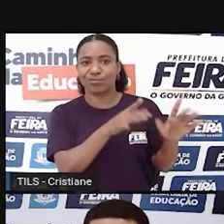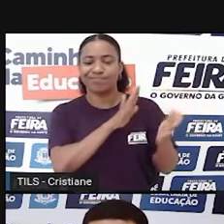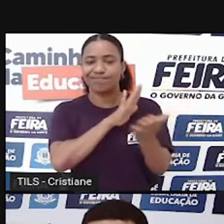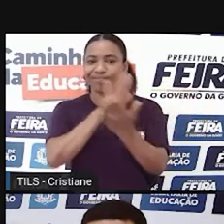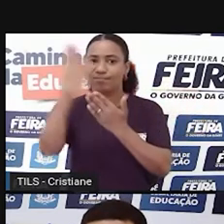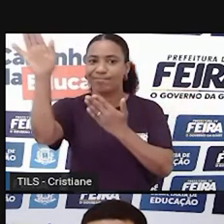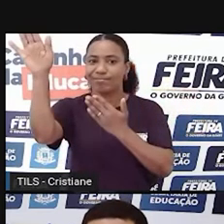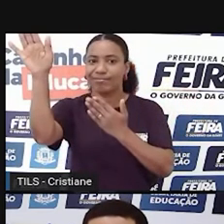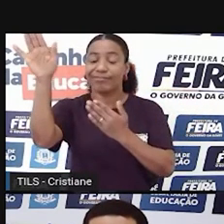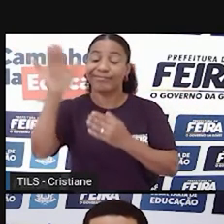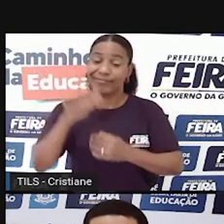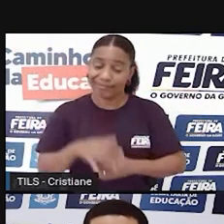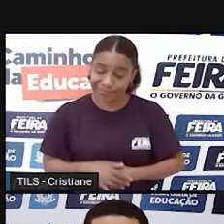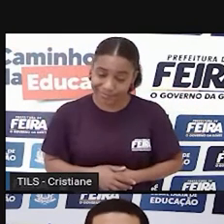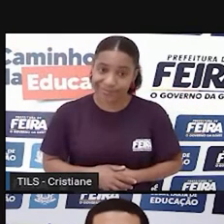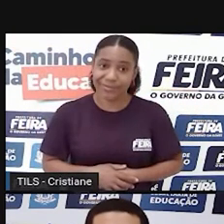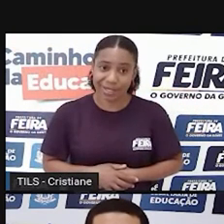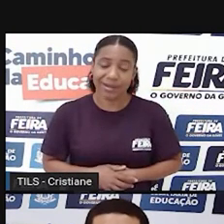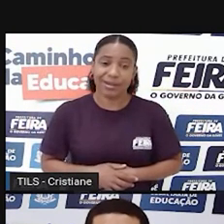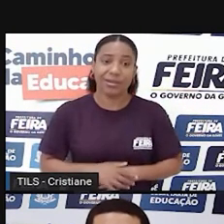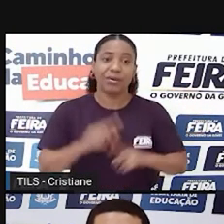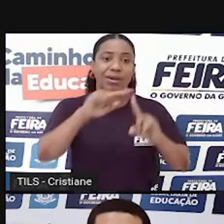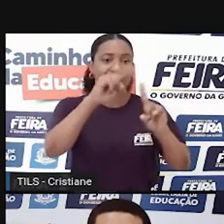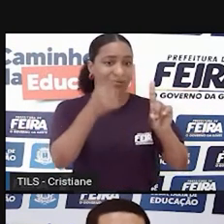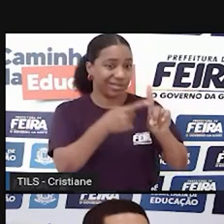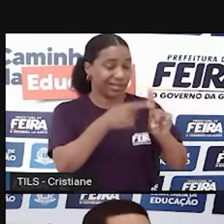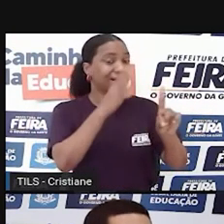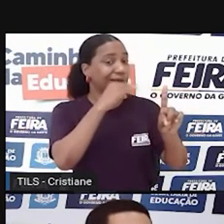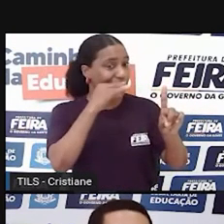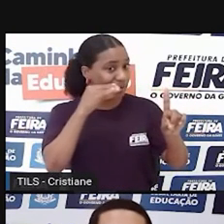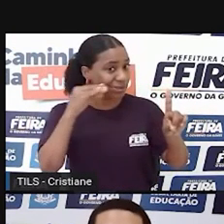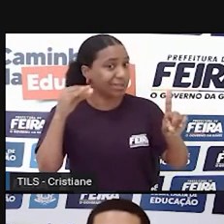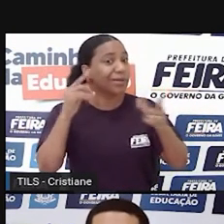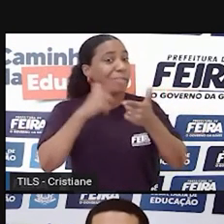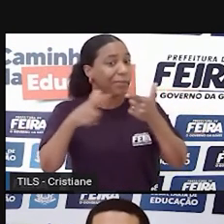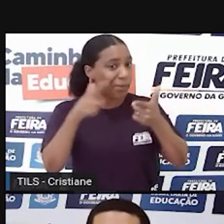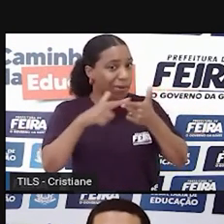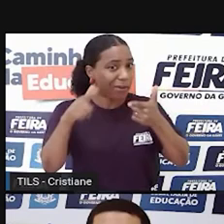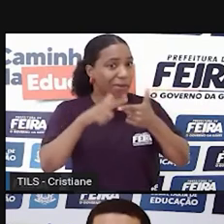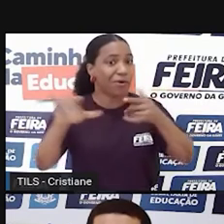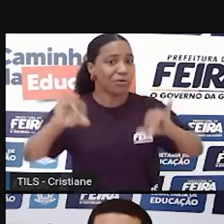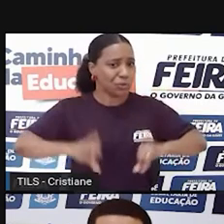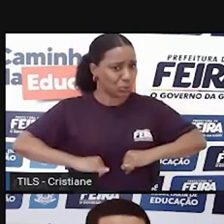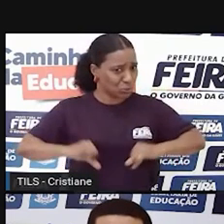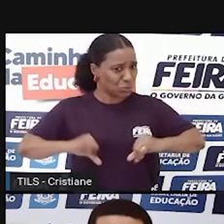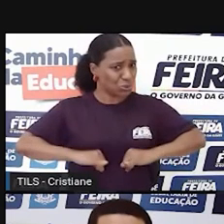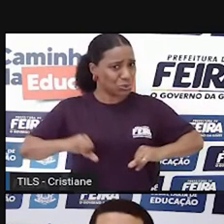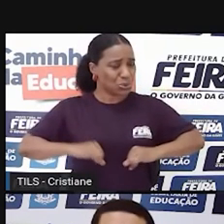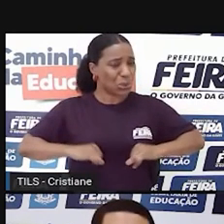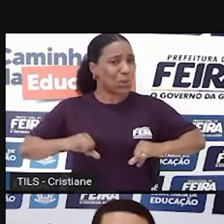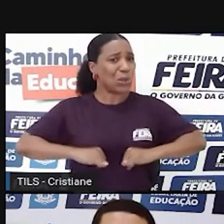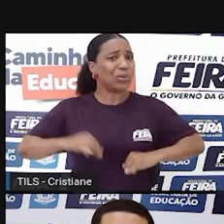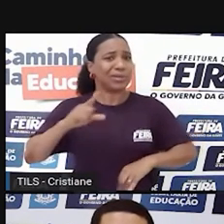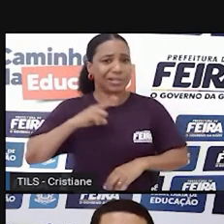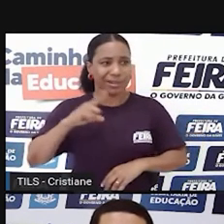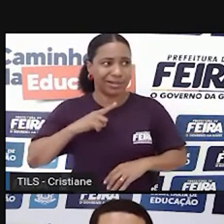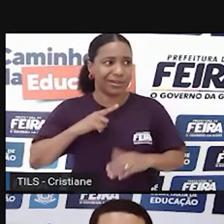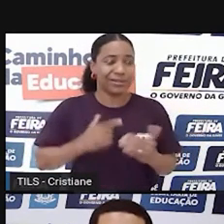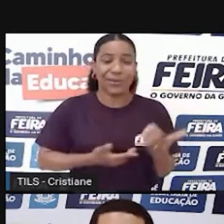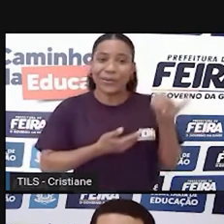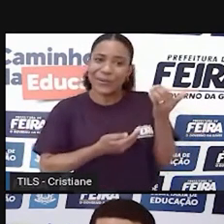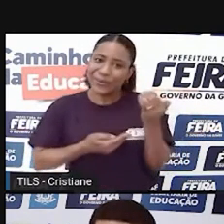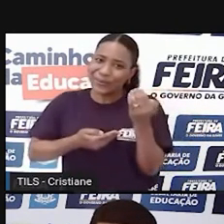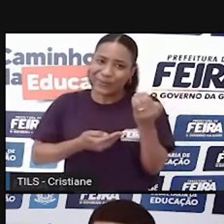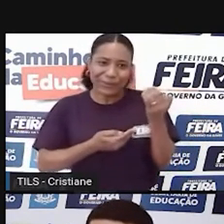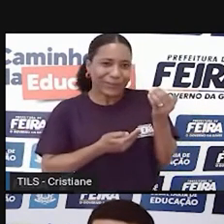ela tem uma série de problemáticas, de questões que estão ali envolvidas. Não é somente um bebê que está chegando, não.